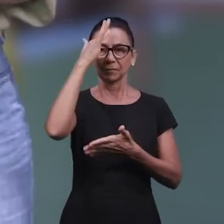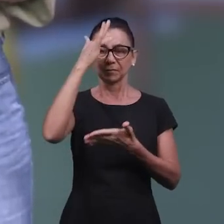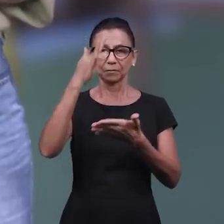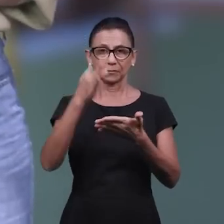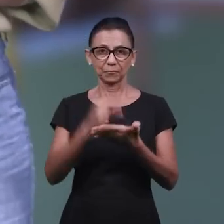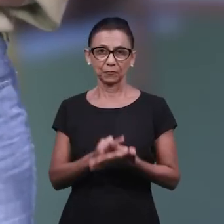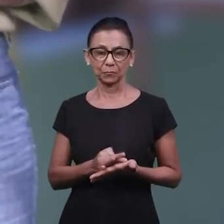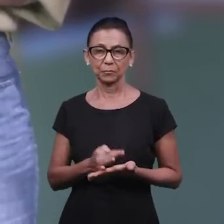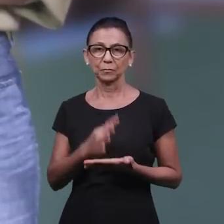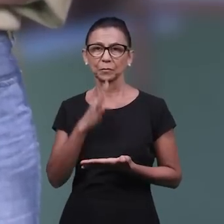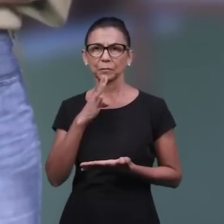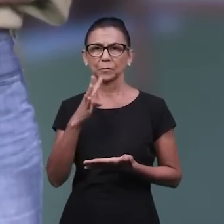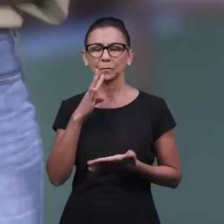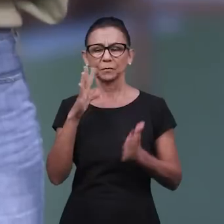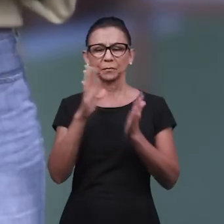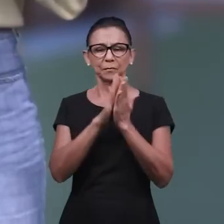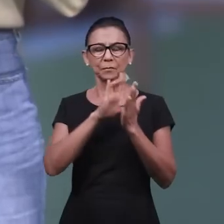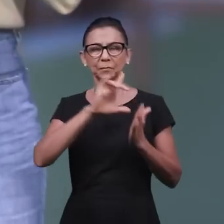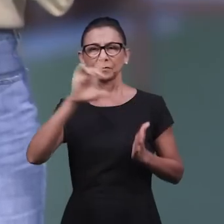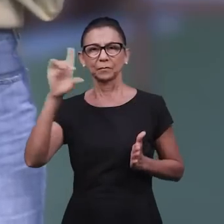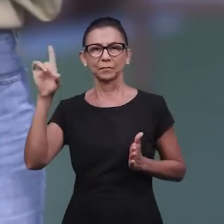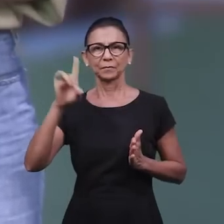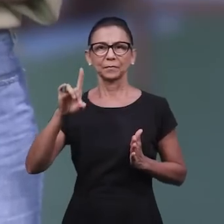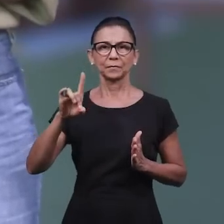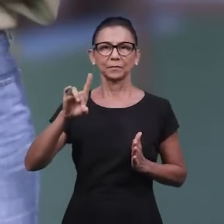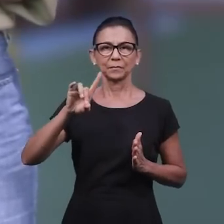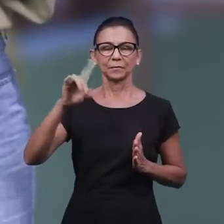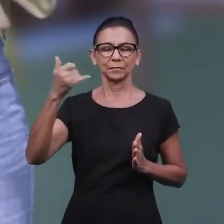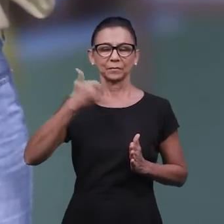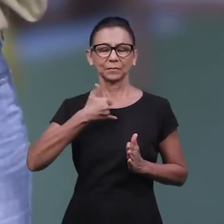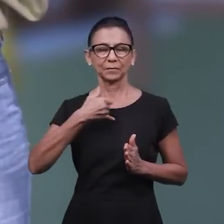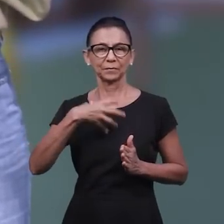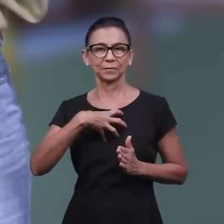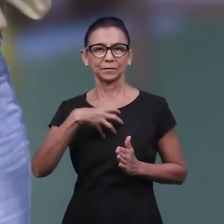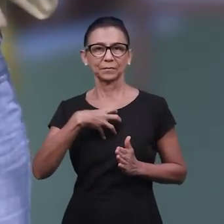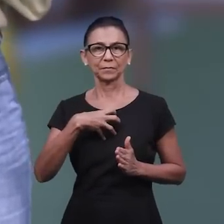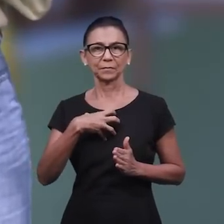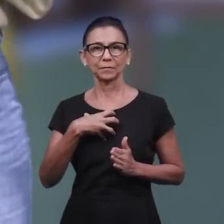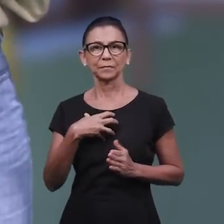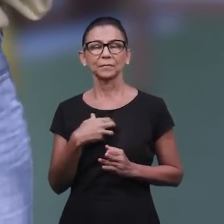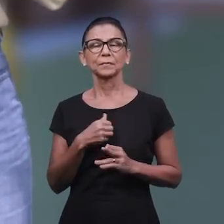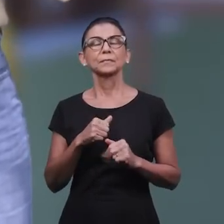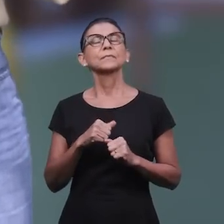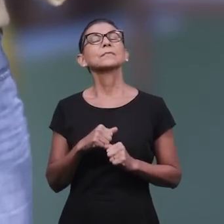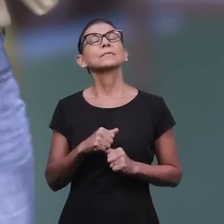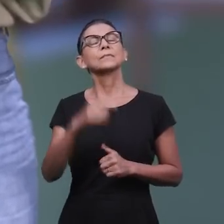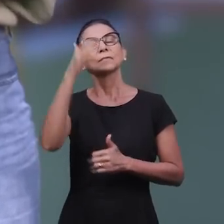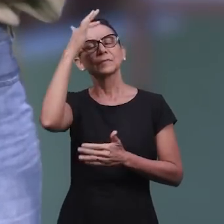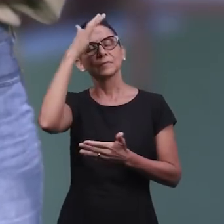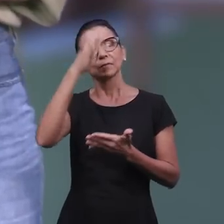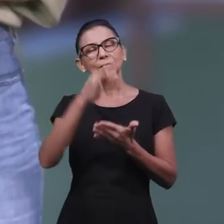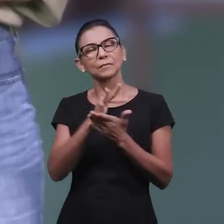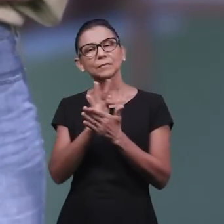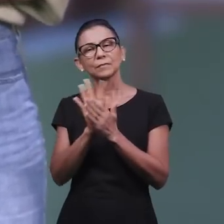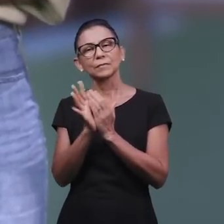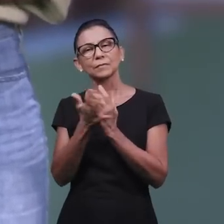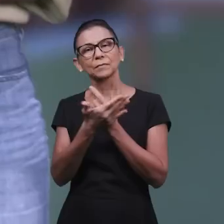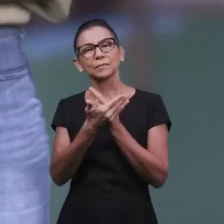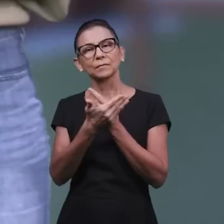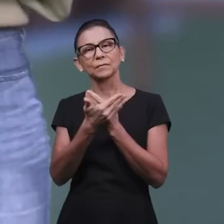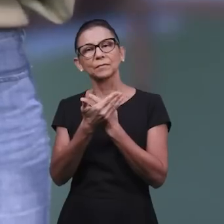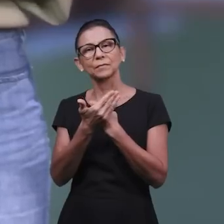da palavra de Deus. Vamos viver pela fé, pois ela nos guardará até a volta de